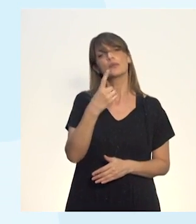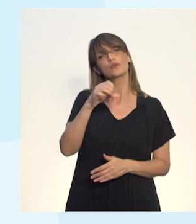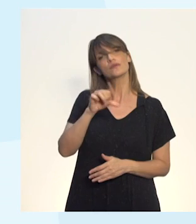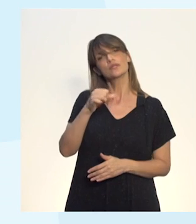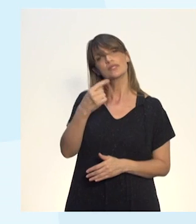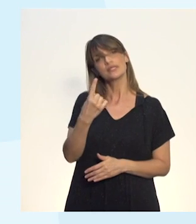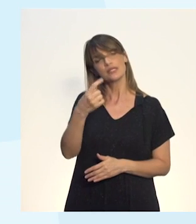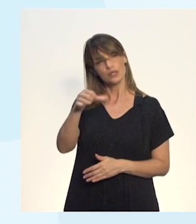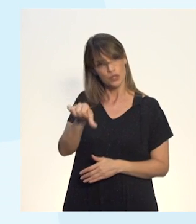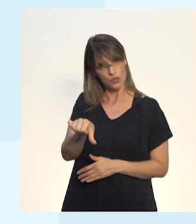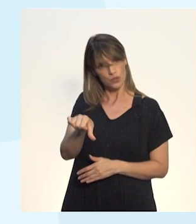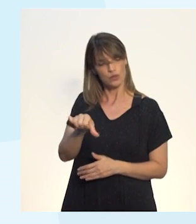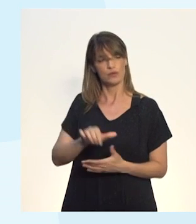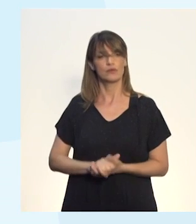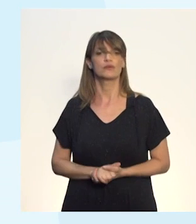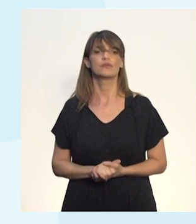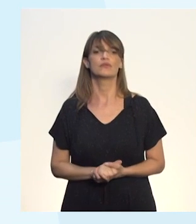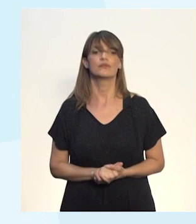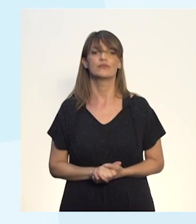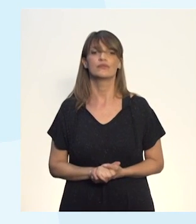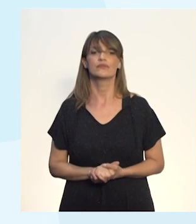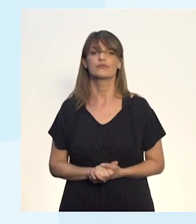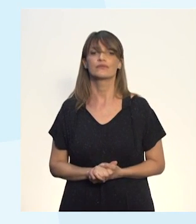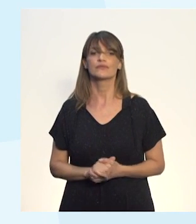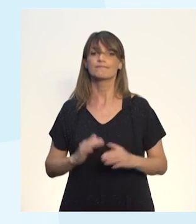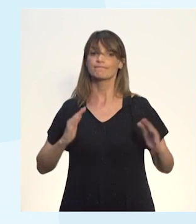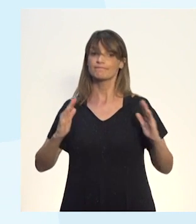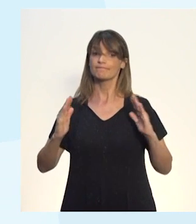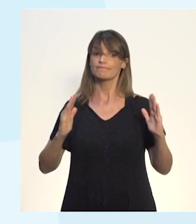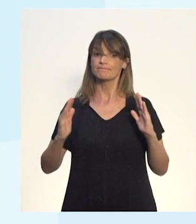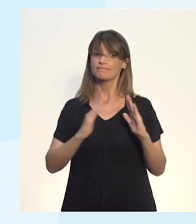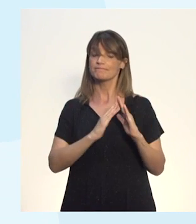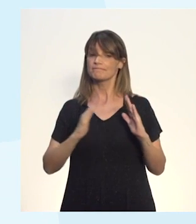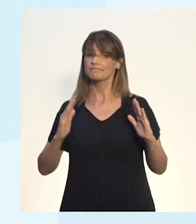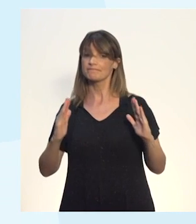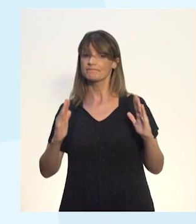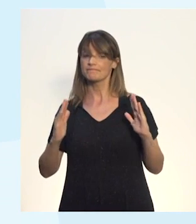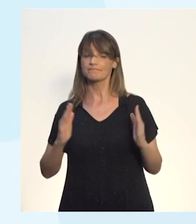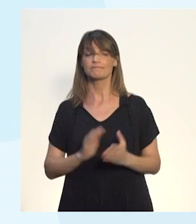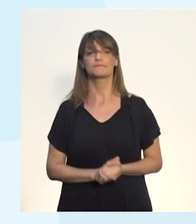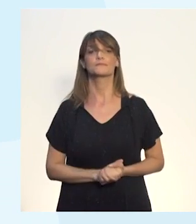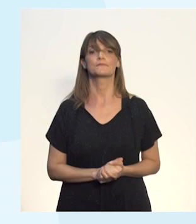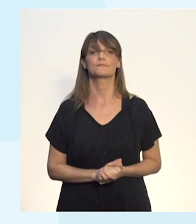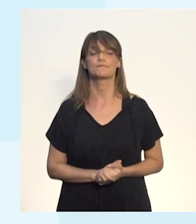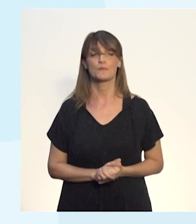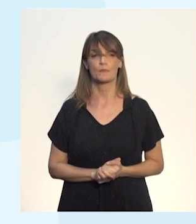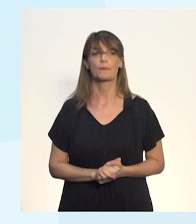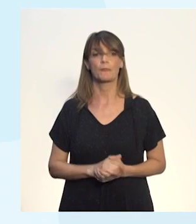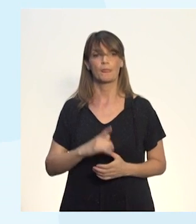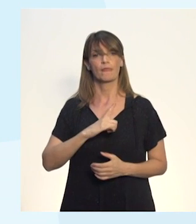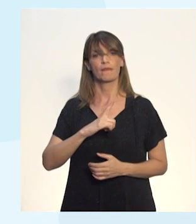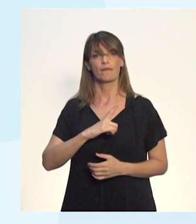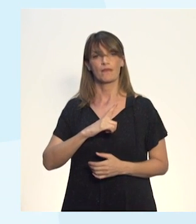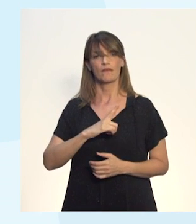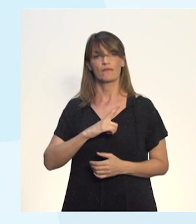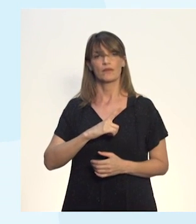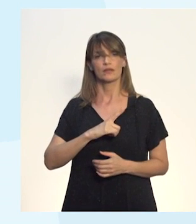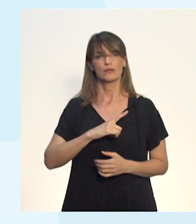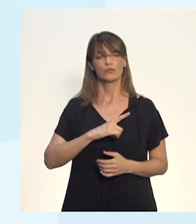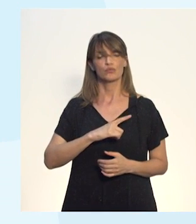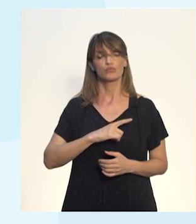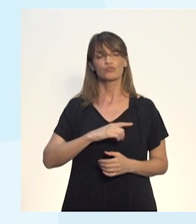né, perante as vistas do Victor Hugo. Ele atravessou aí praticamente por todo o